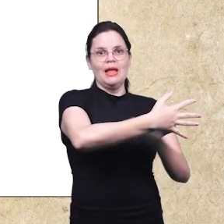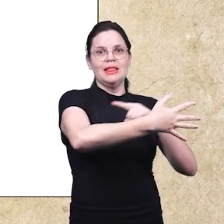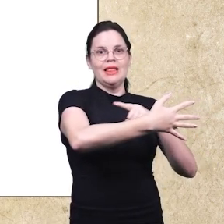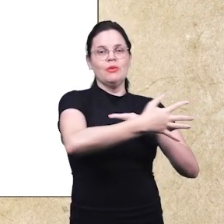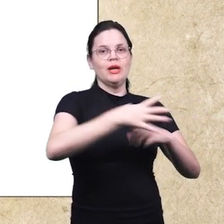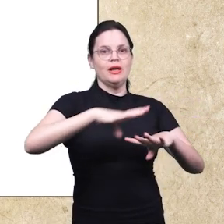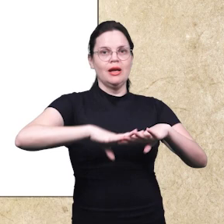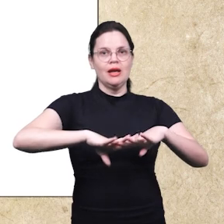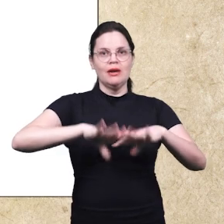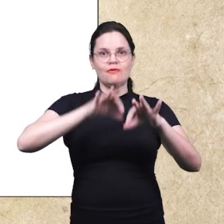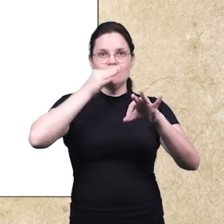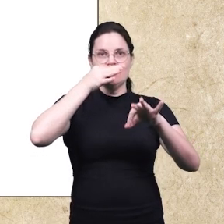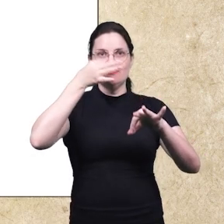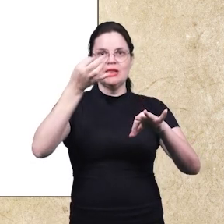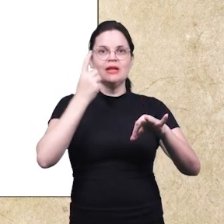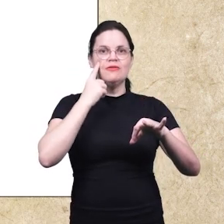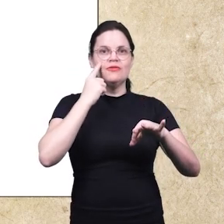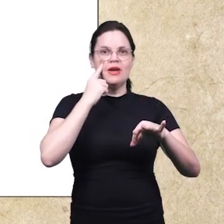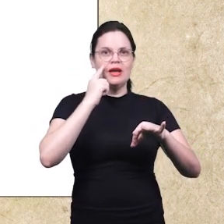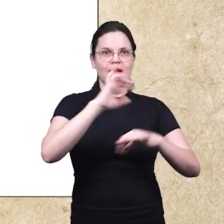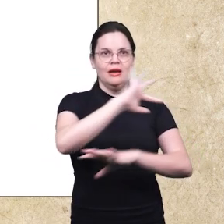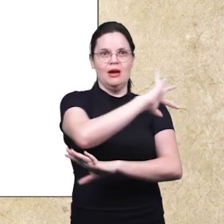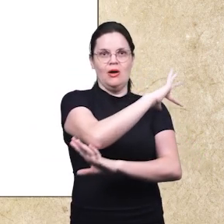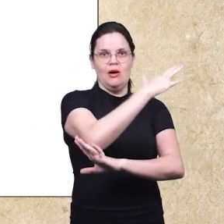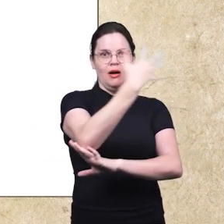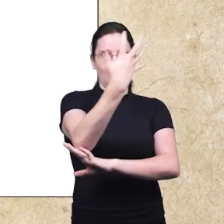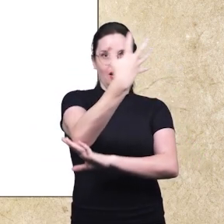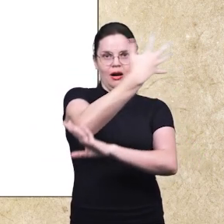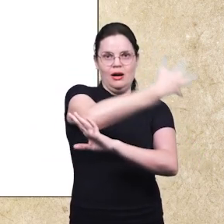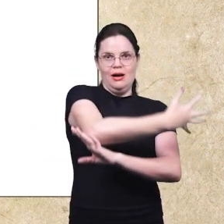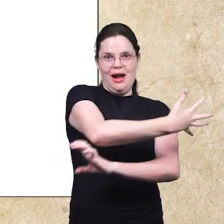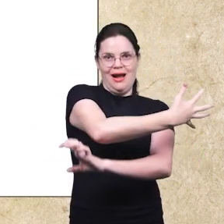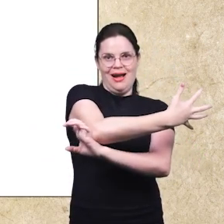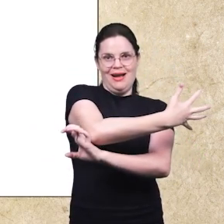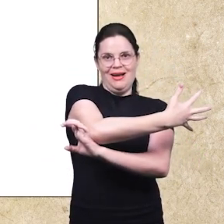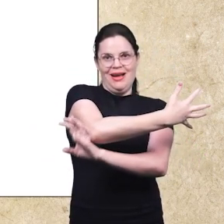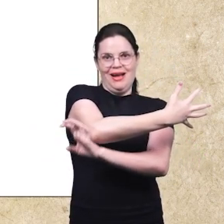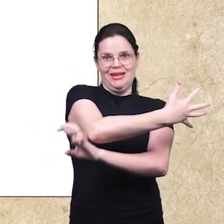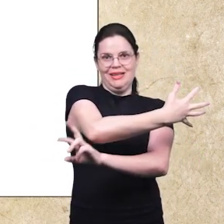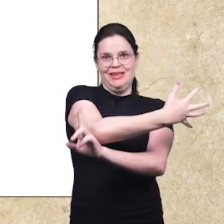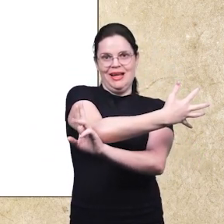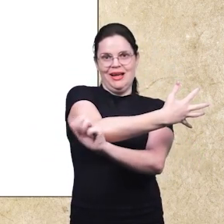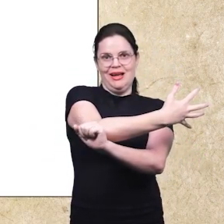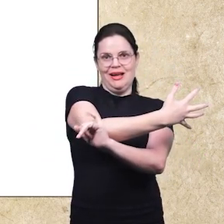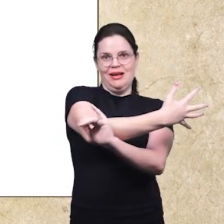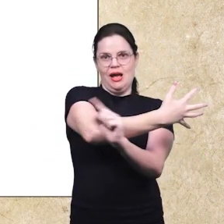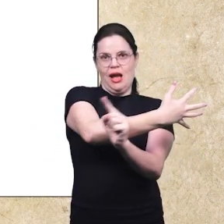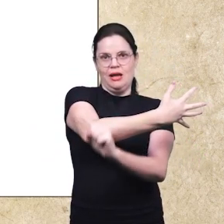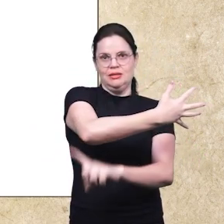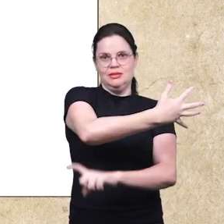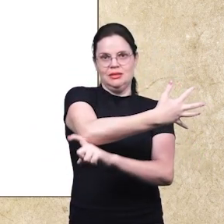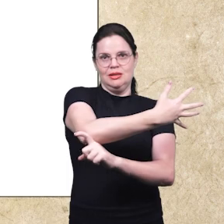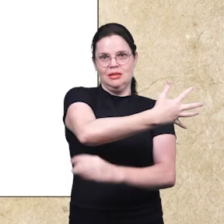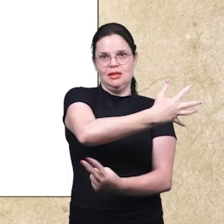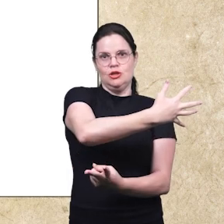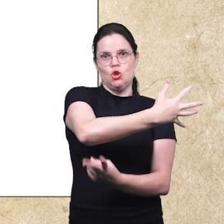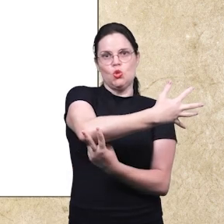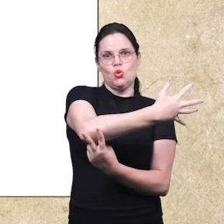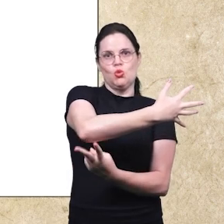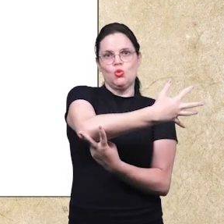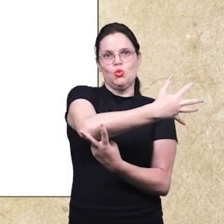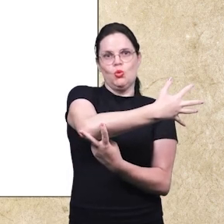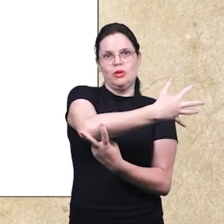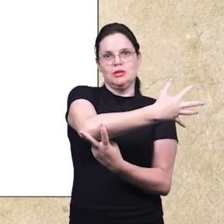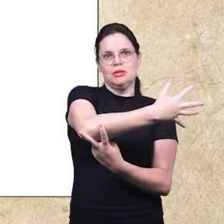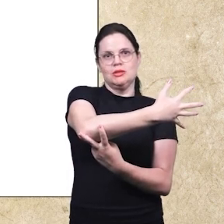e inclusive aquela que está por último, onde tem milênio embaixo, cada uma delas representa um marcador